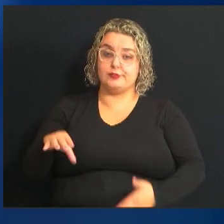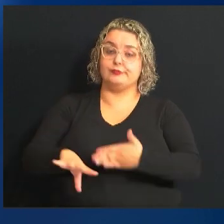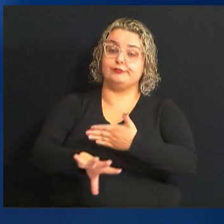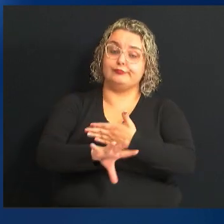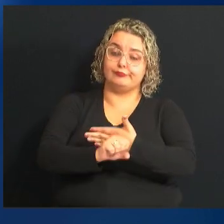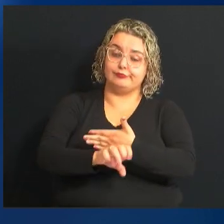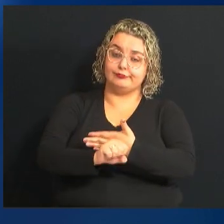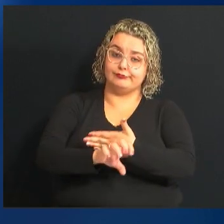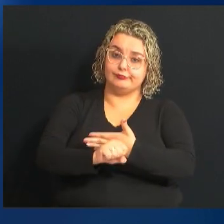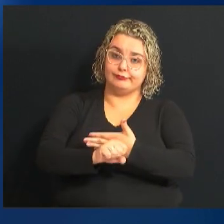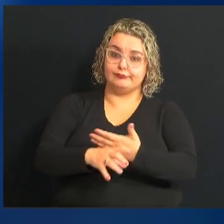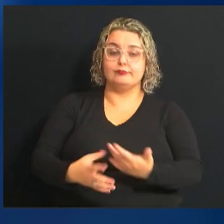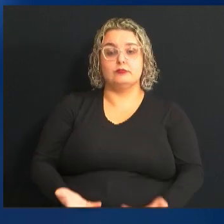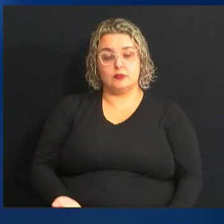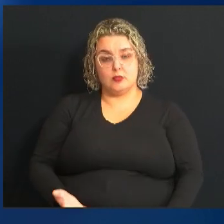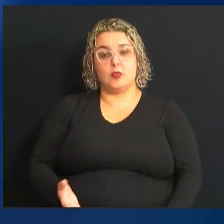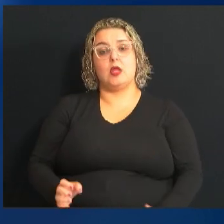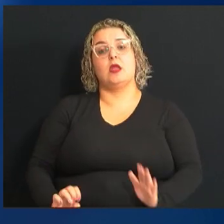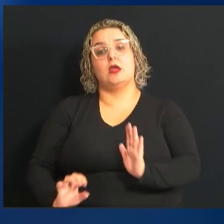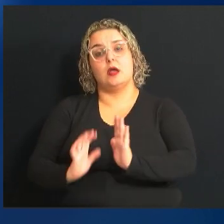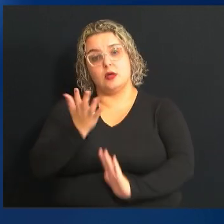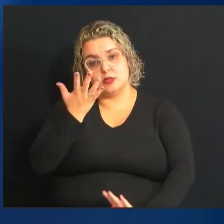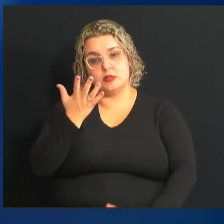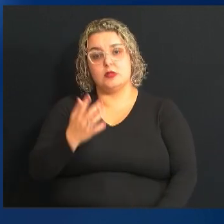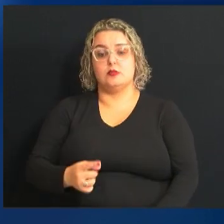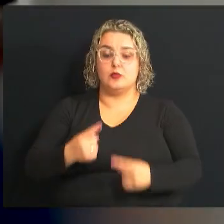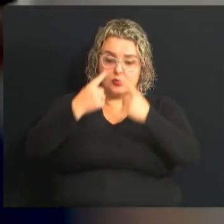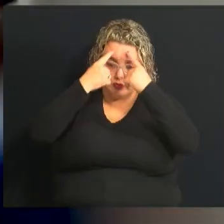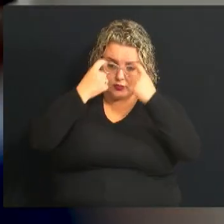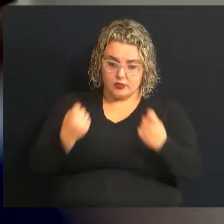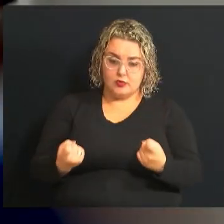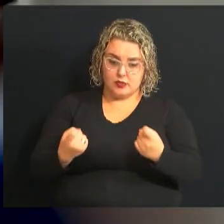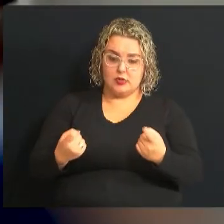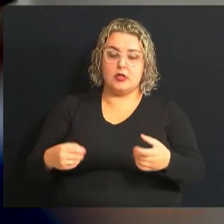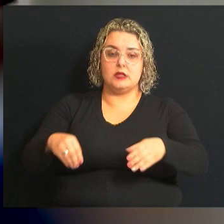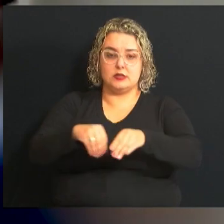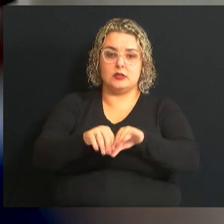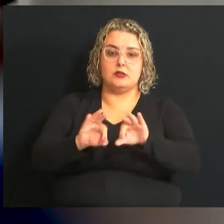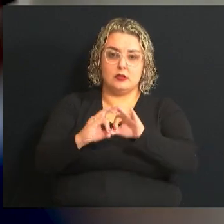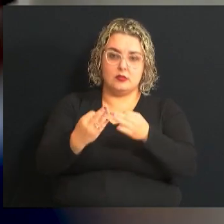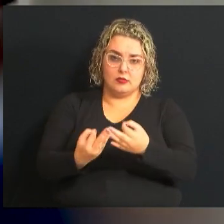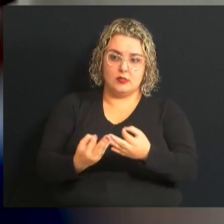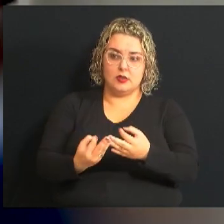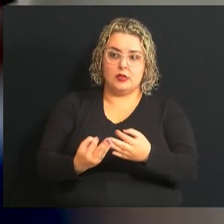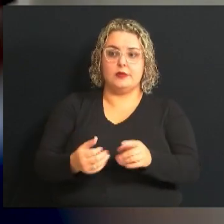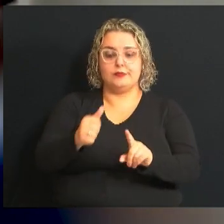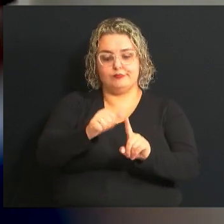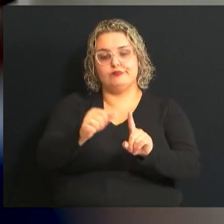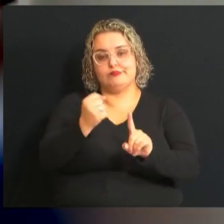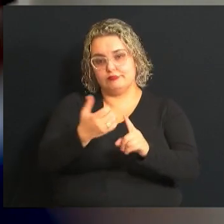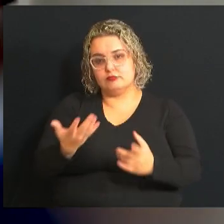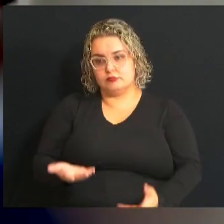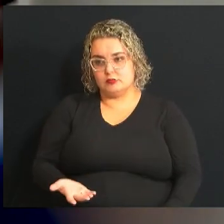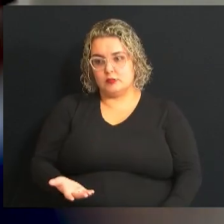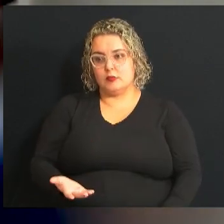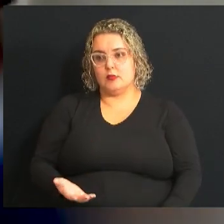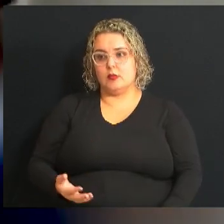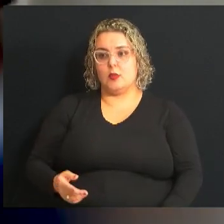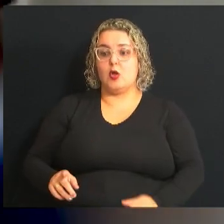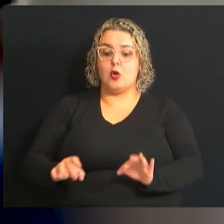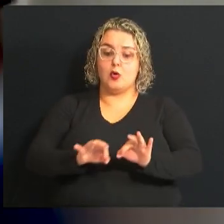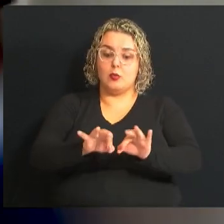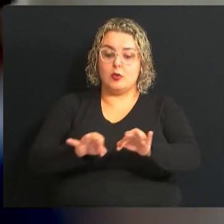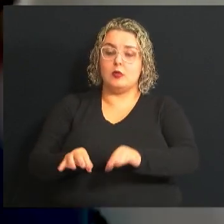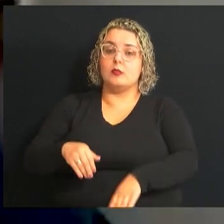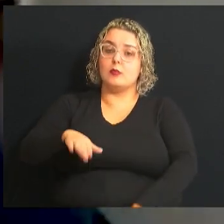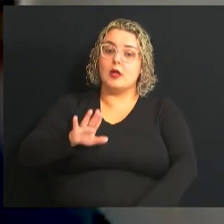situação de orfandade causada por violência doméstica contra a mulher. O plano de ação ele visa dar mais proteção e